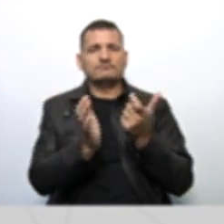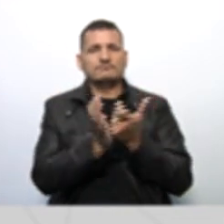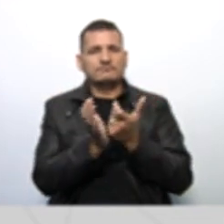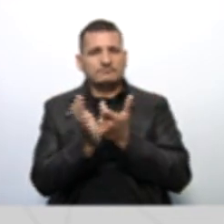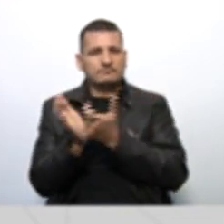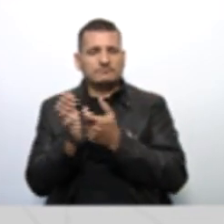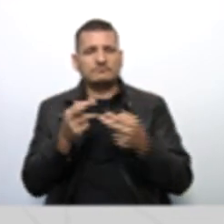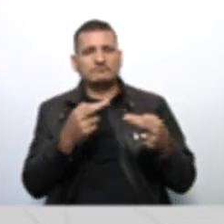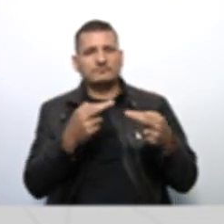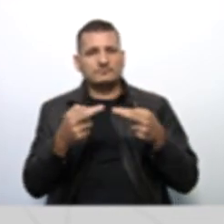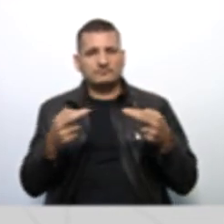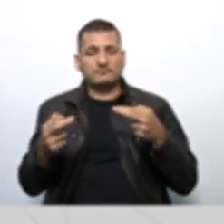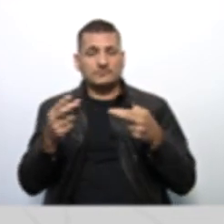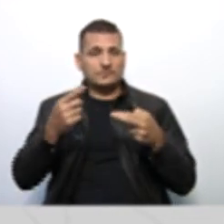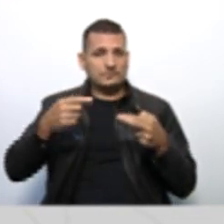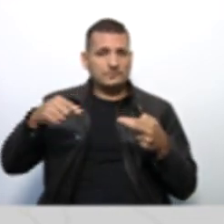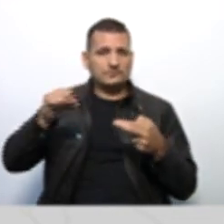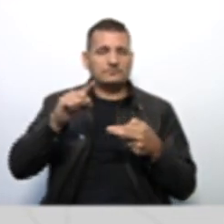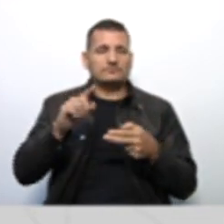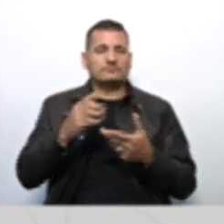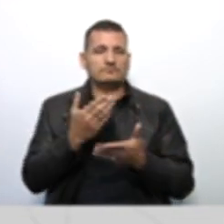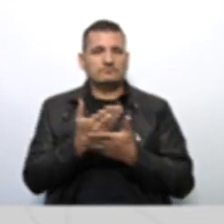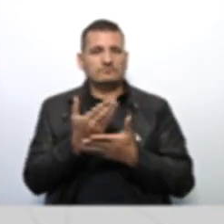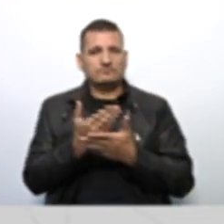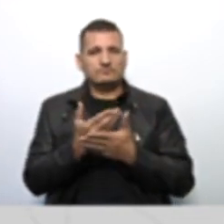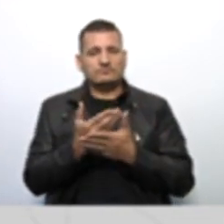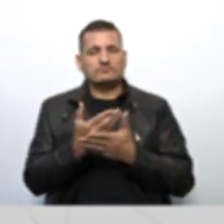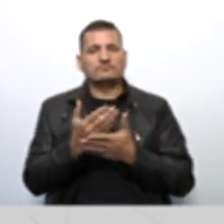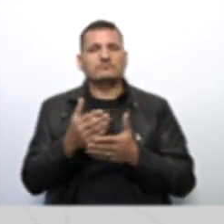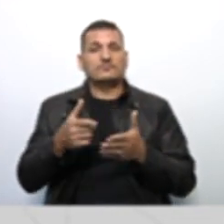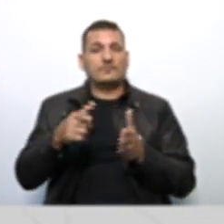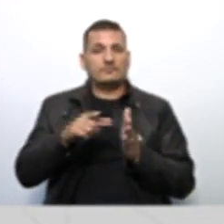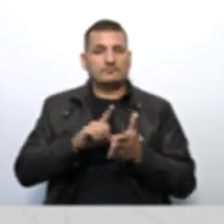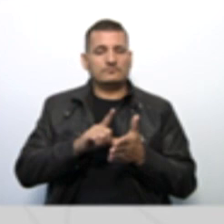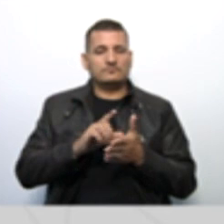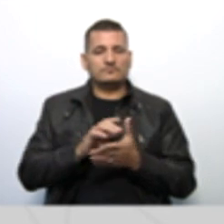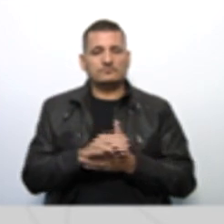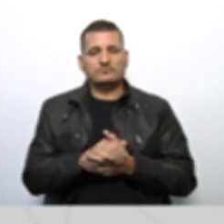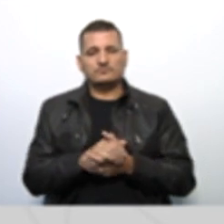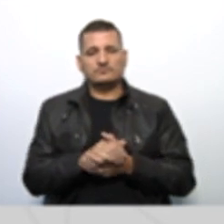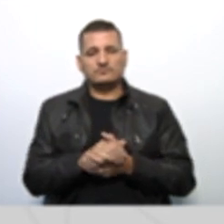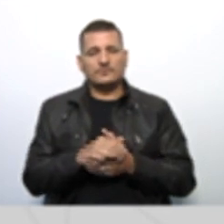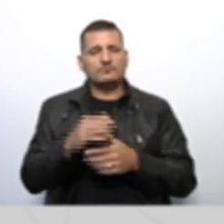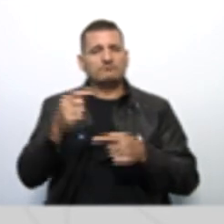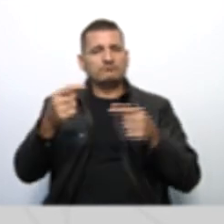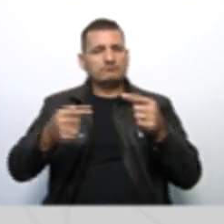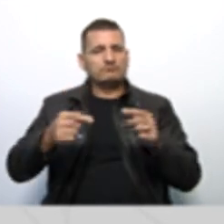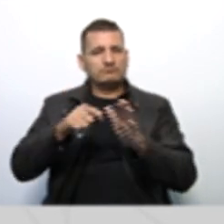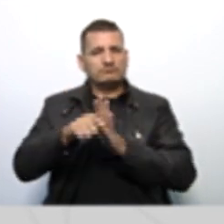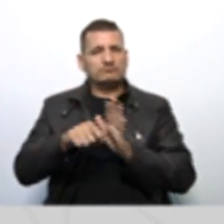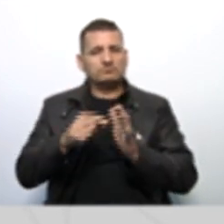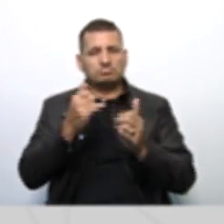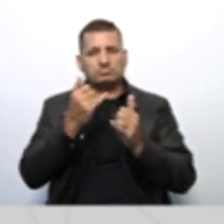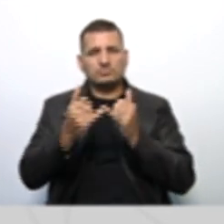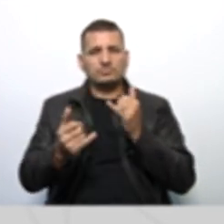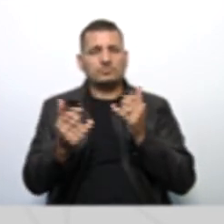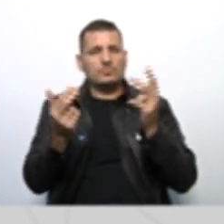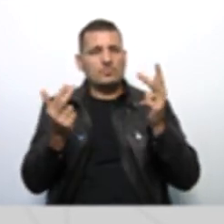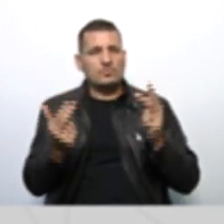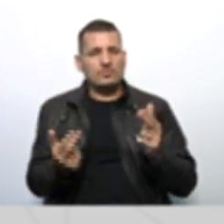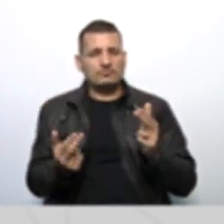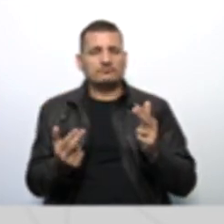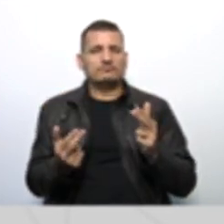de redes, que foi o que vocês acabaram de ver. As questões, pessoal, são bem parecidas ao que nós falamos